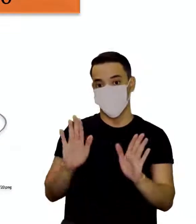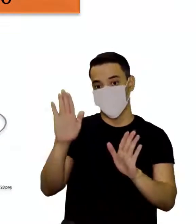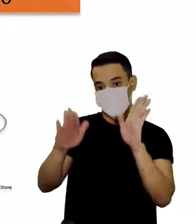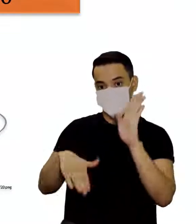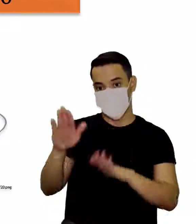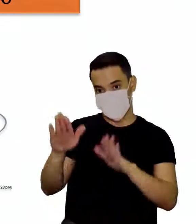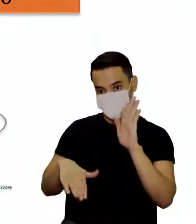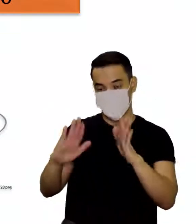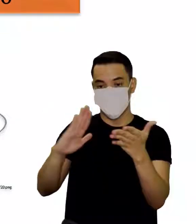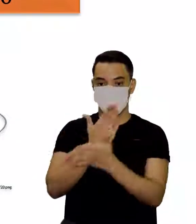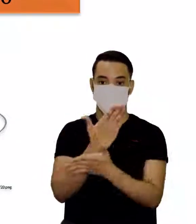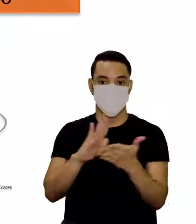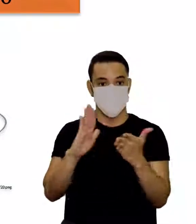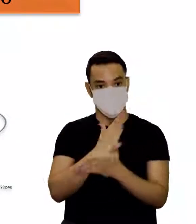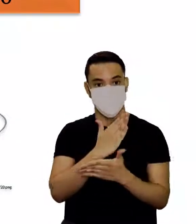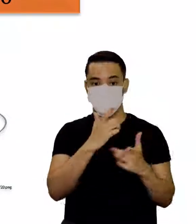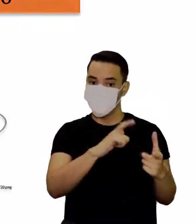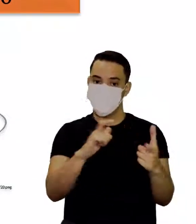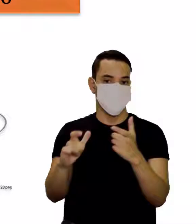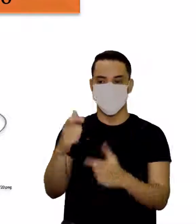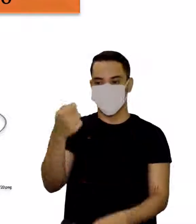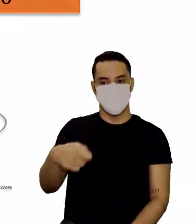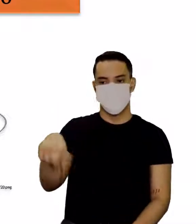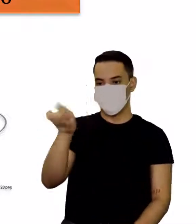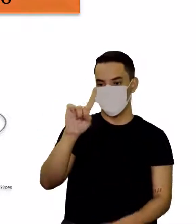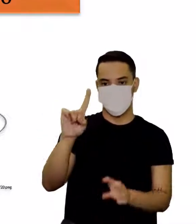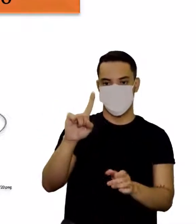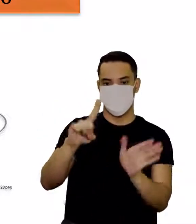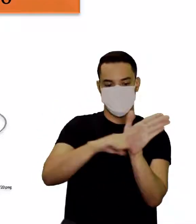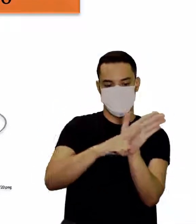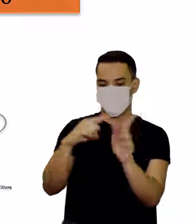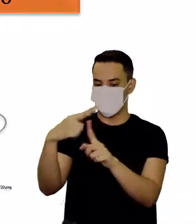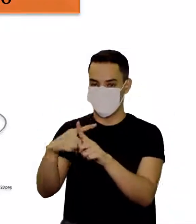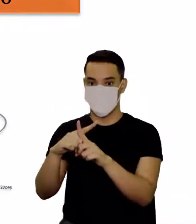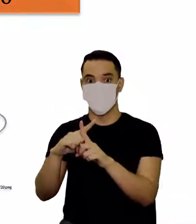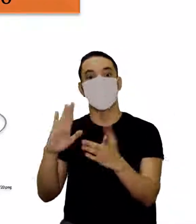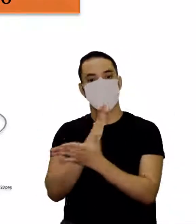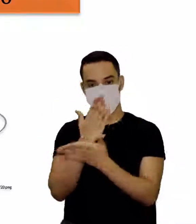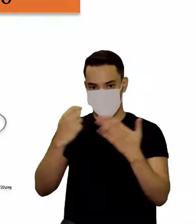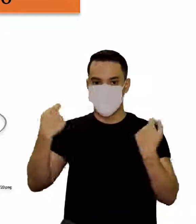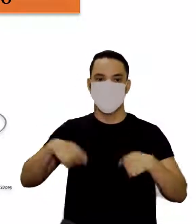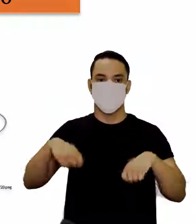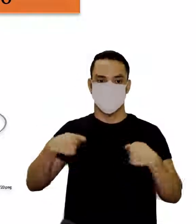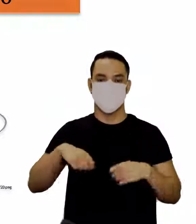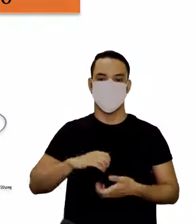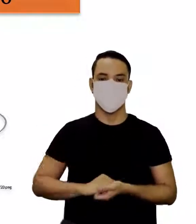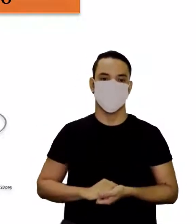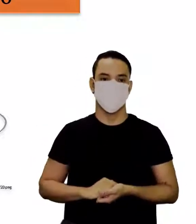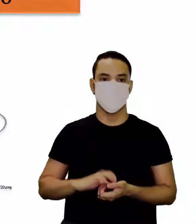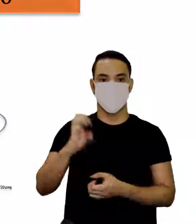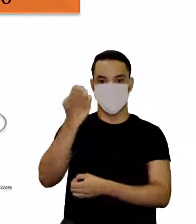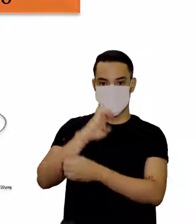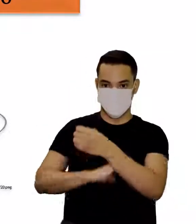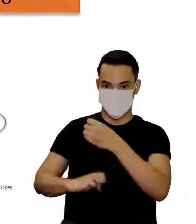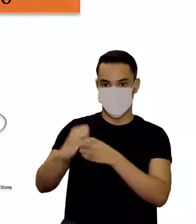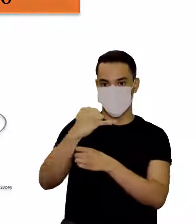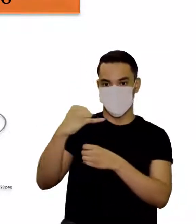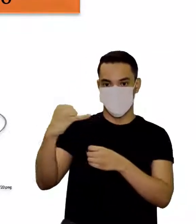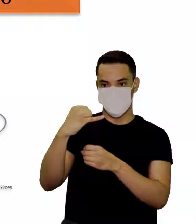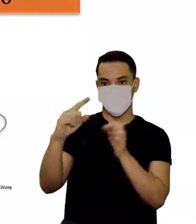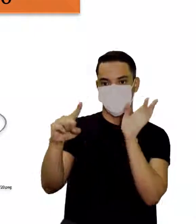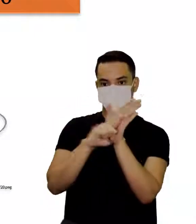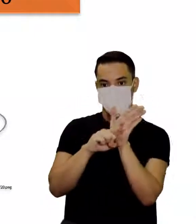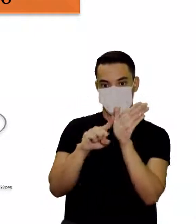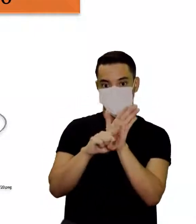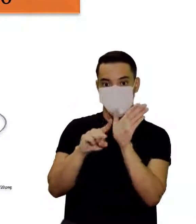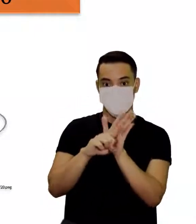alguns locais você não usa o sinal, em outros você já utiliza. O elétron é negativo e o próton é